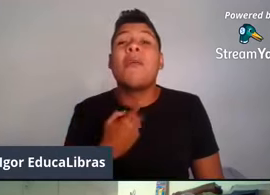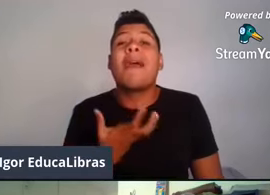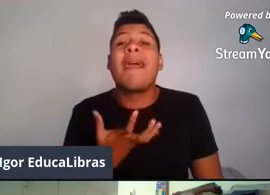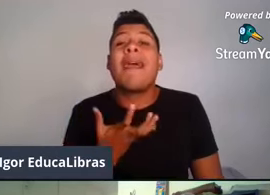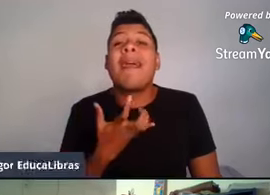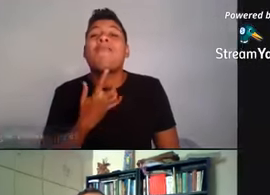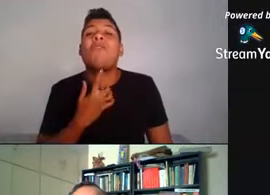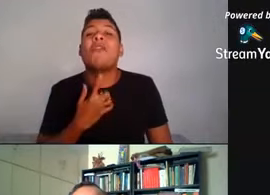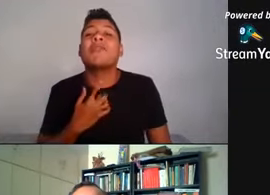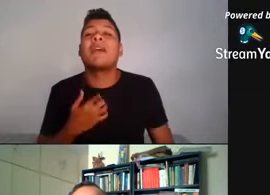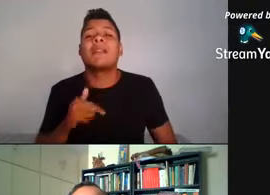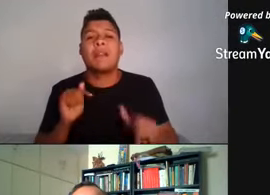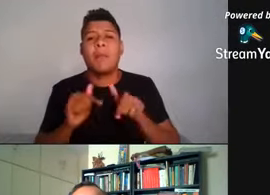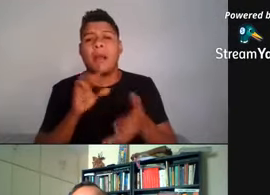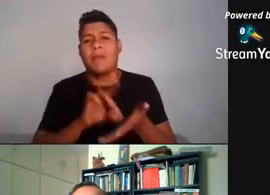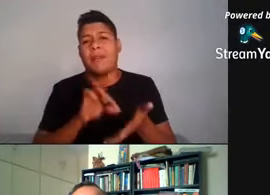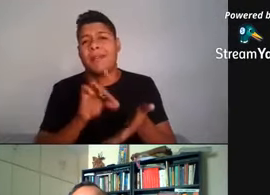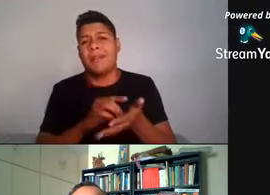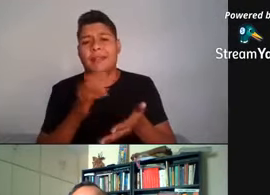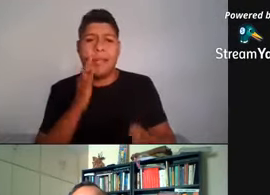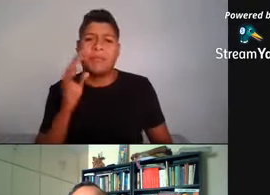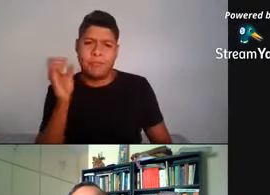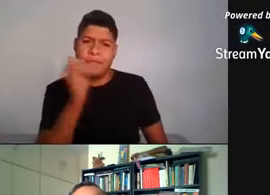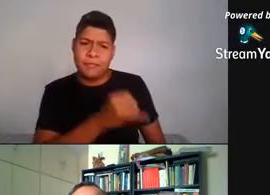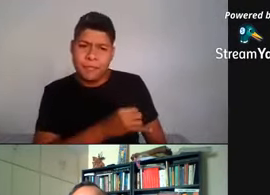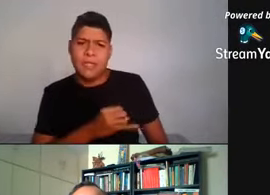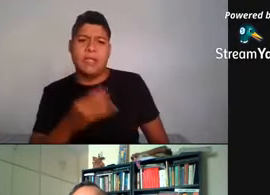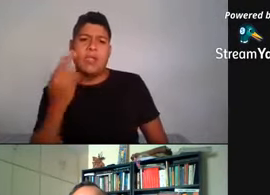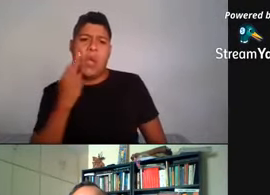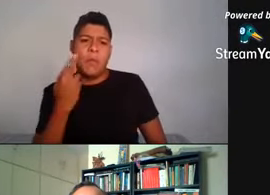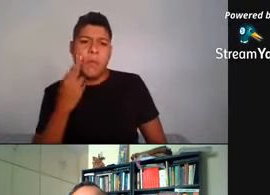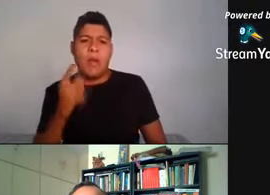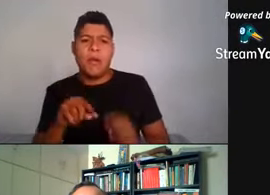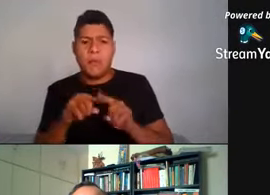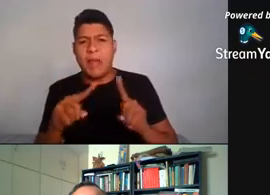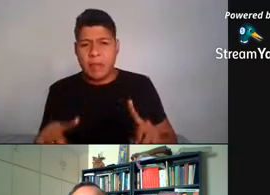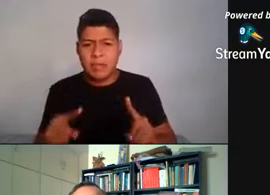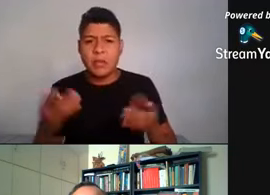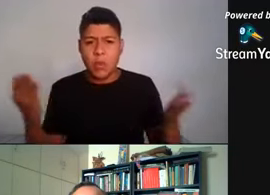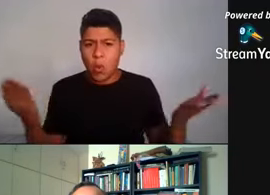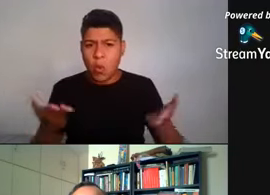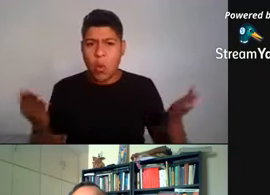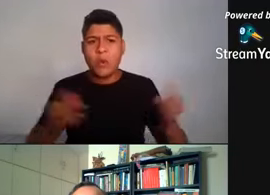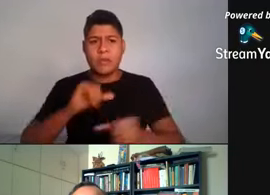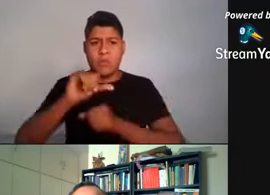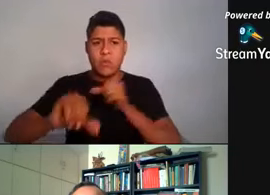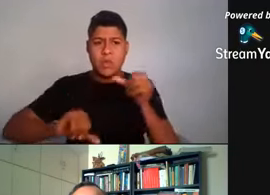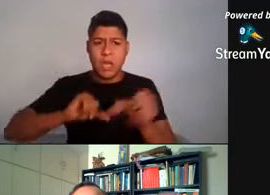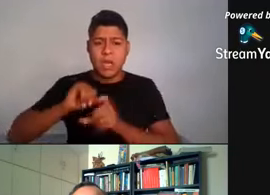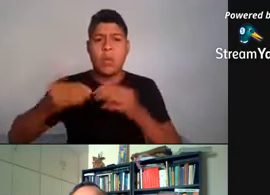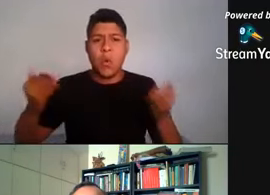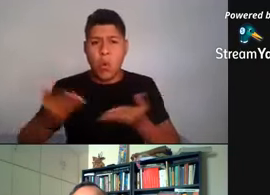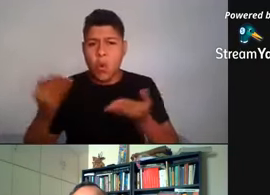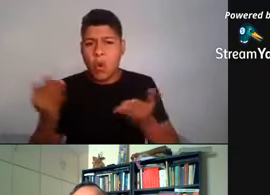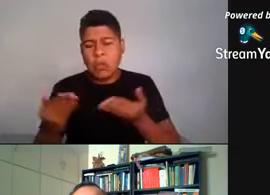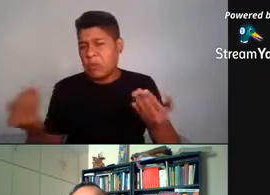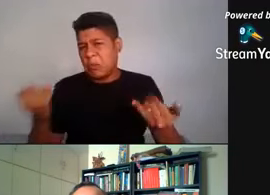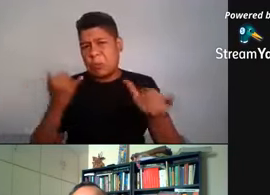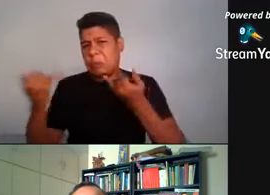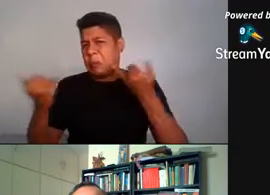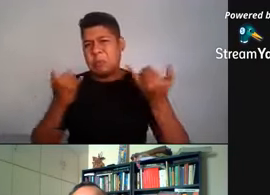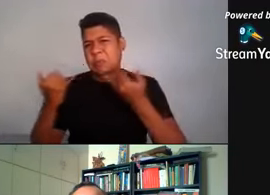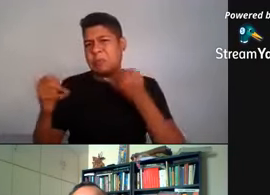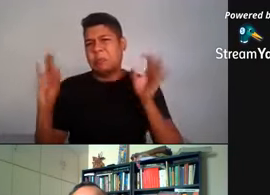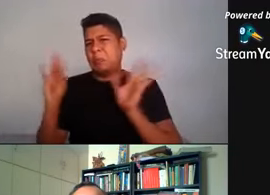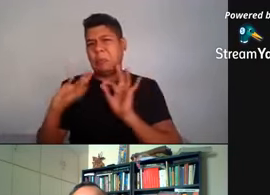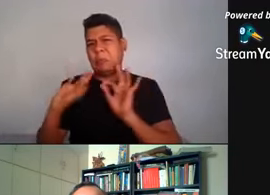verdade. Então, teve uma época que, sim, era bastante comum, mas que bom que as coisas vêm mudando, e hoje eu praticamente não ouço mais